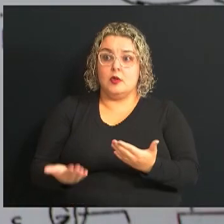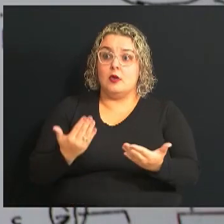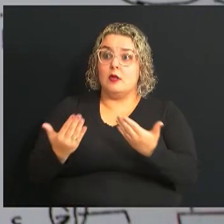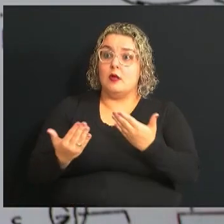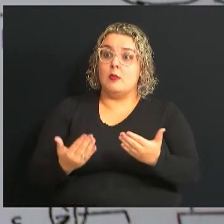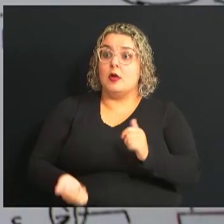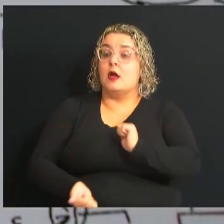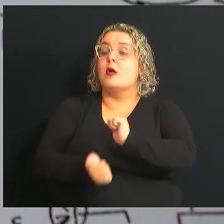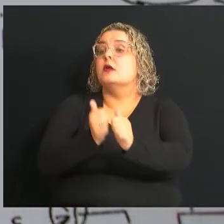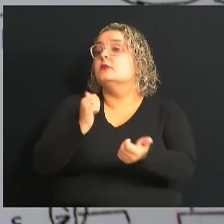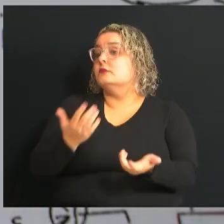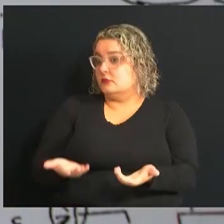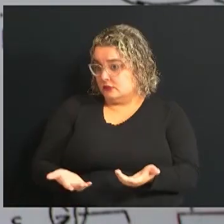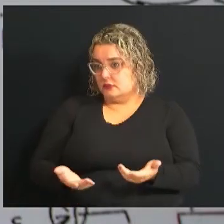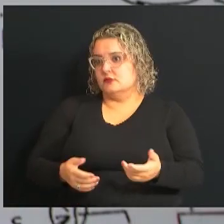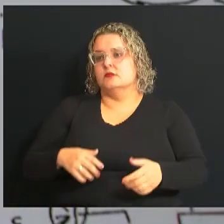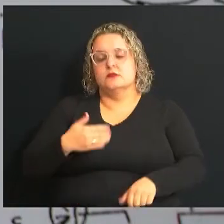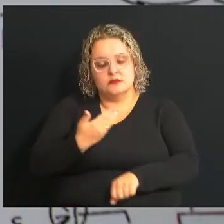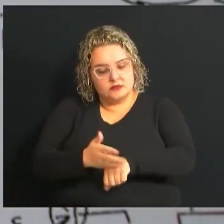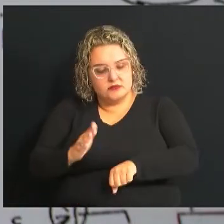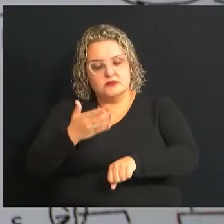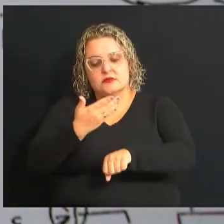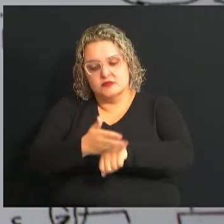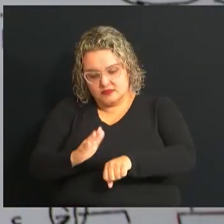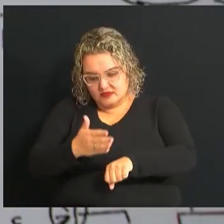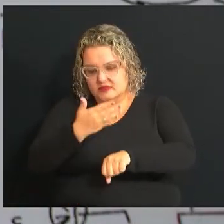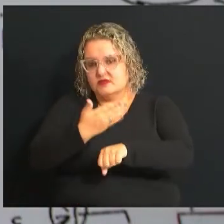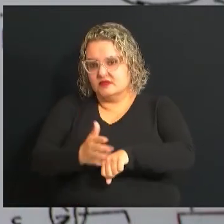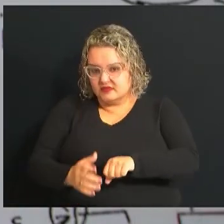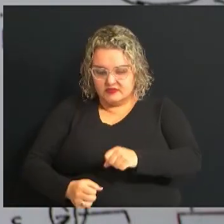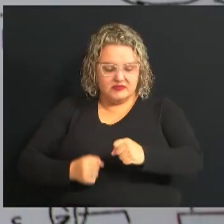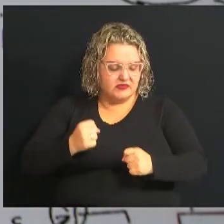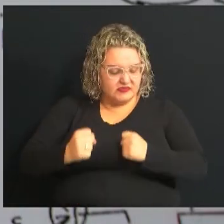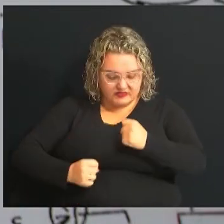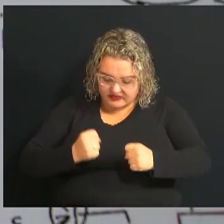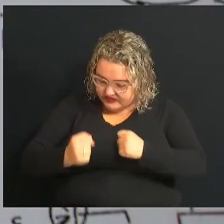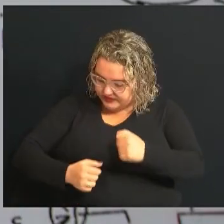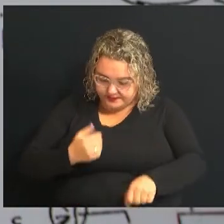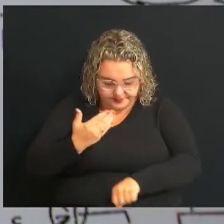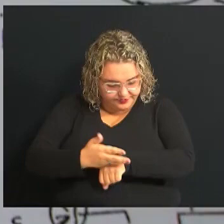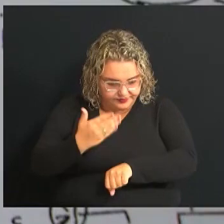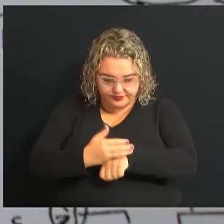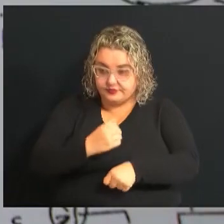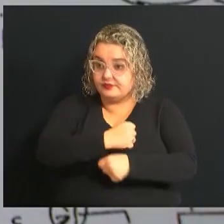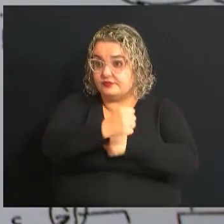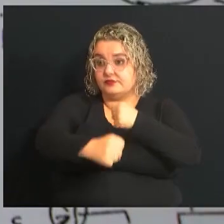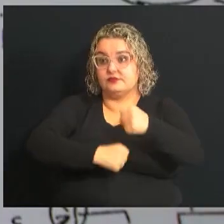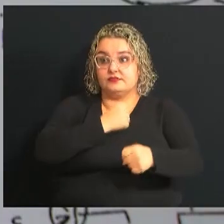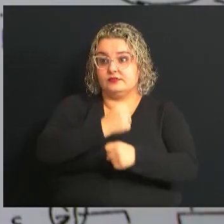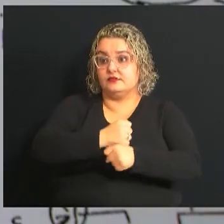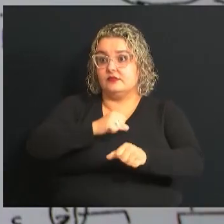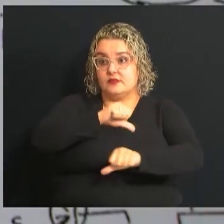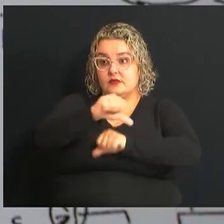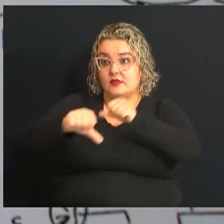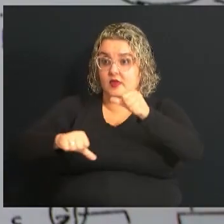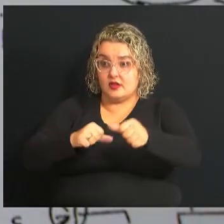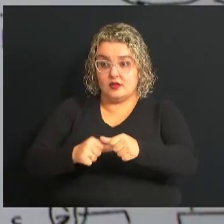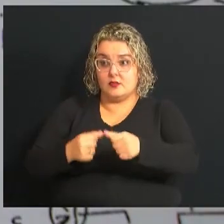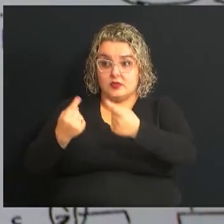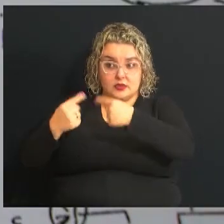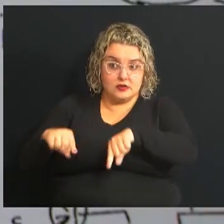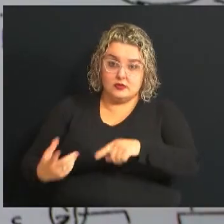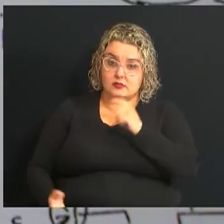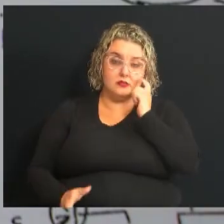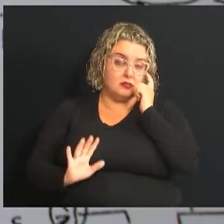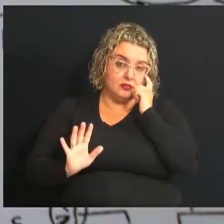esporte. Você vai lá, treina aquilo, você faz isso durante o ano todo, chega na competição, você vai mudar alguma coisa? Você tem que acreditar